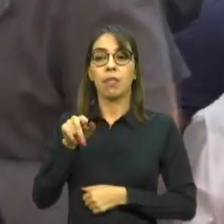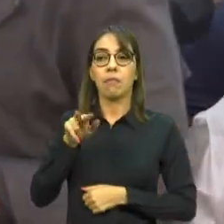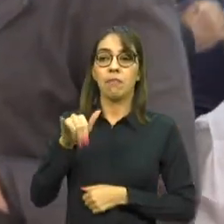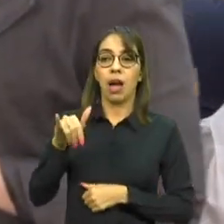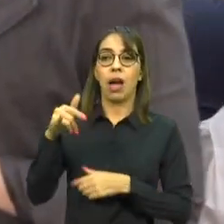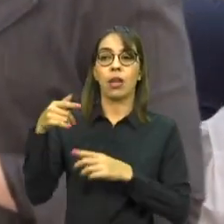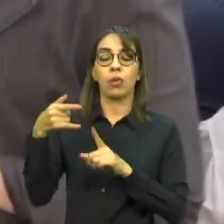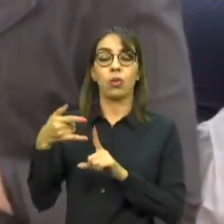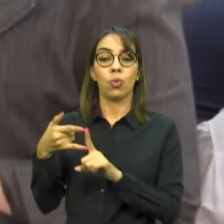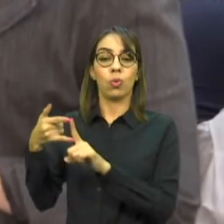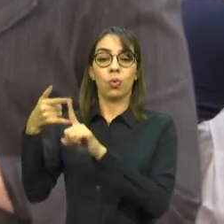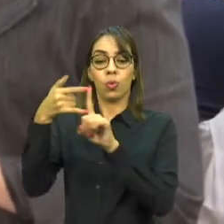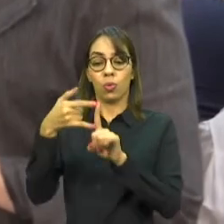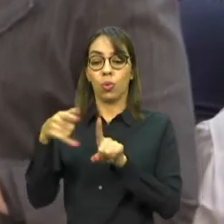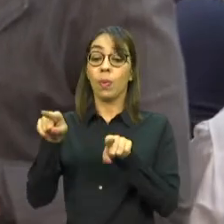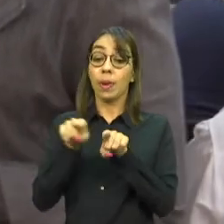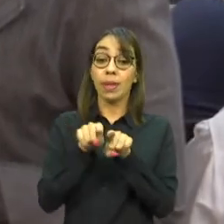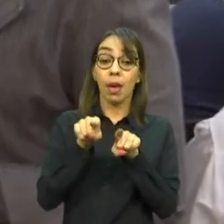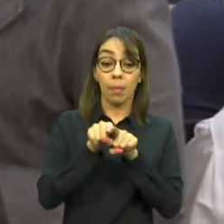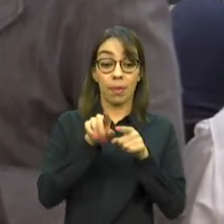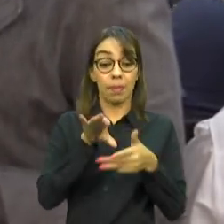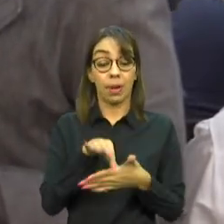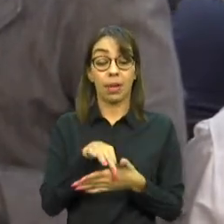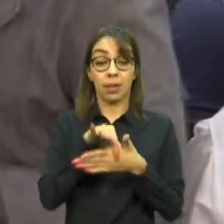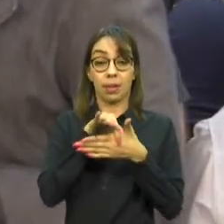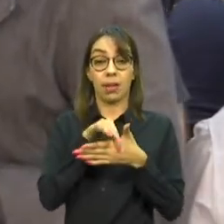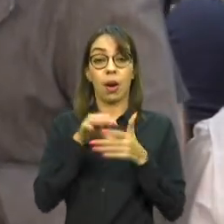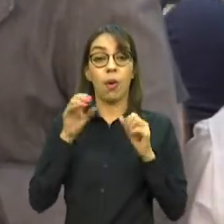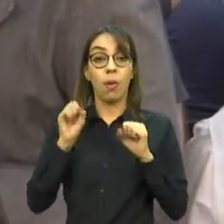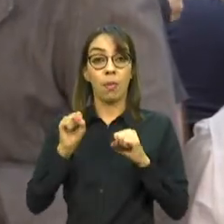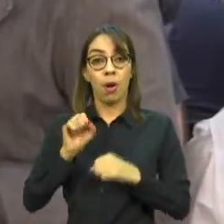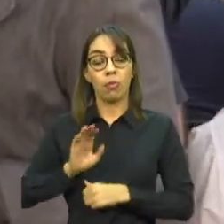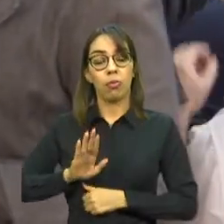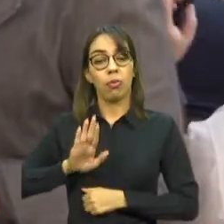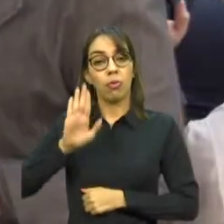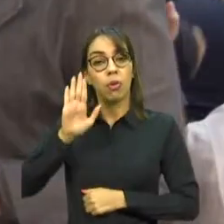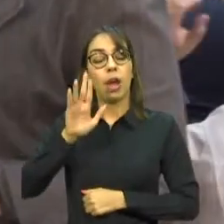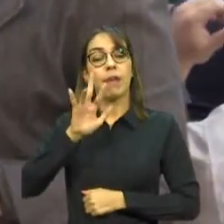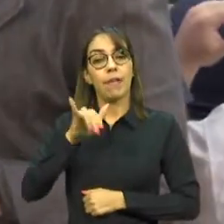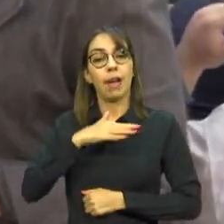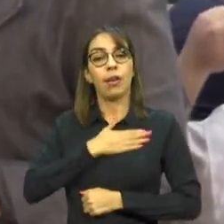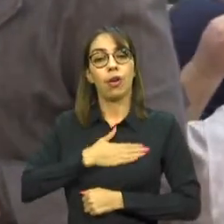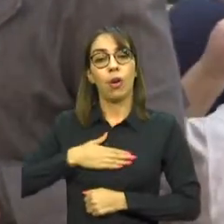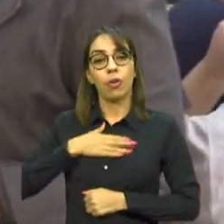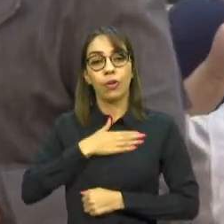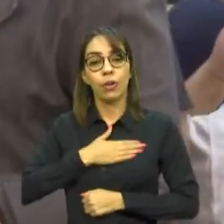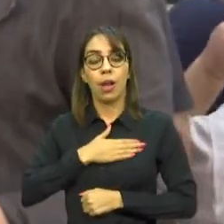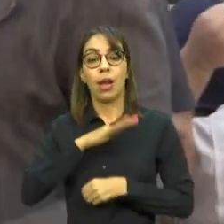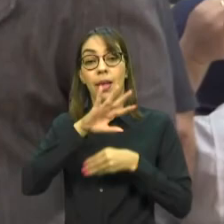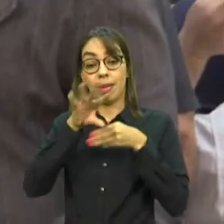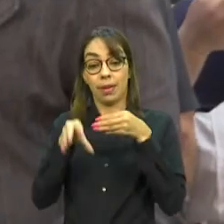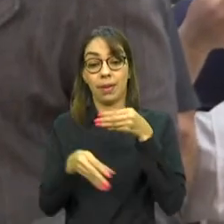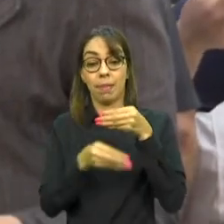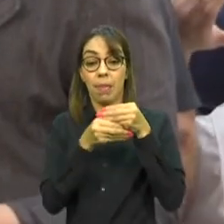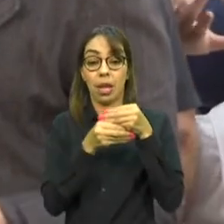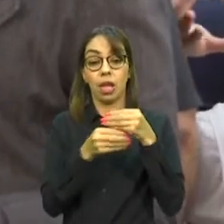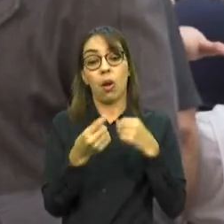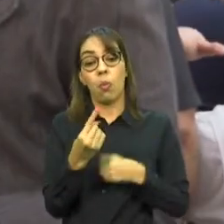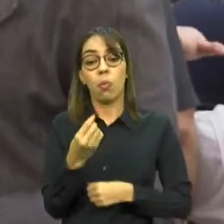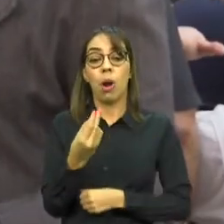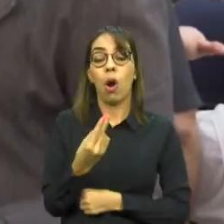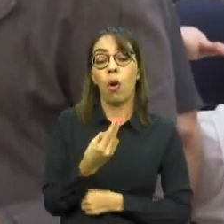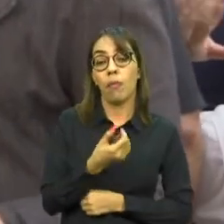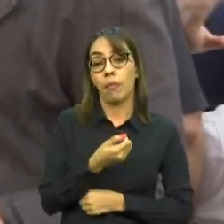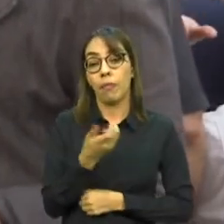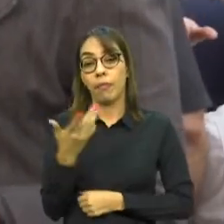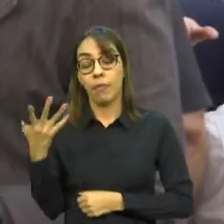como presencialmente, irão apreciar essa emenda ou emendas que possam vir ainda a ser